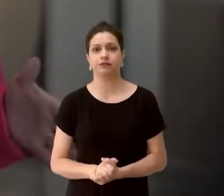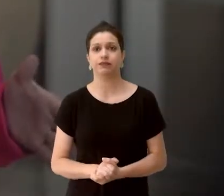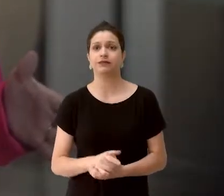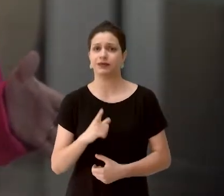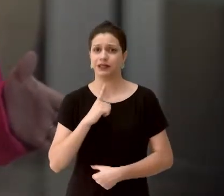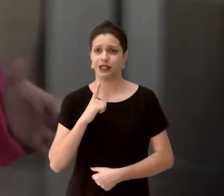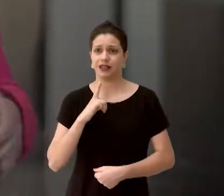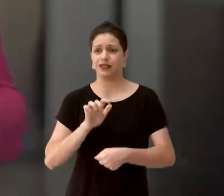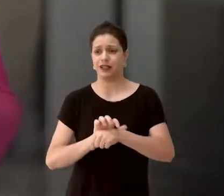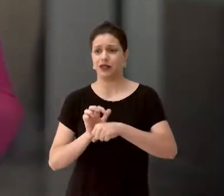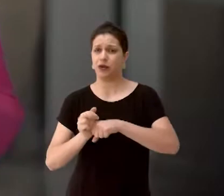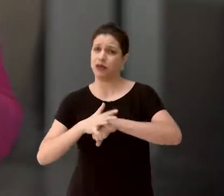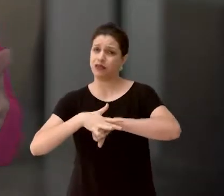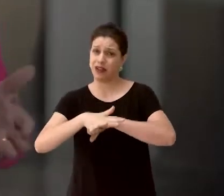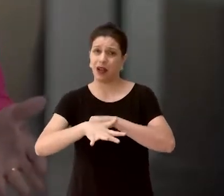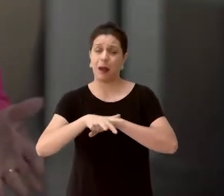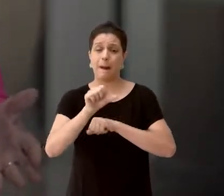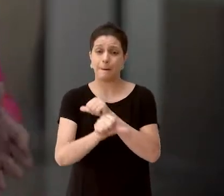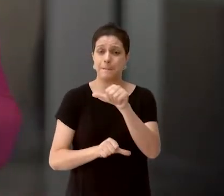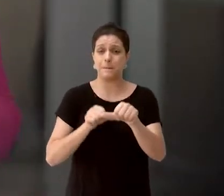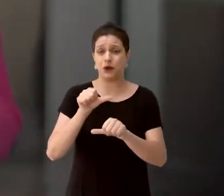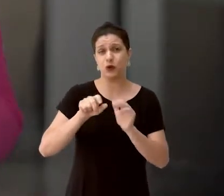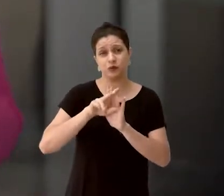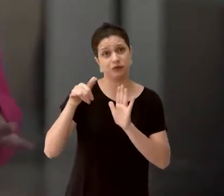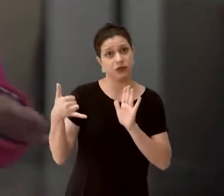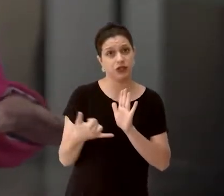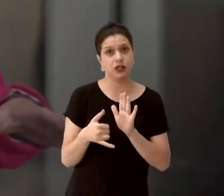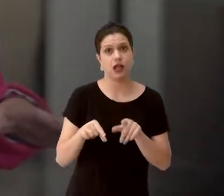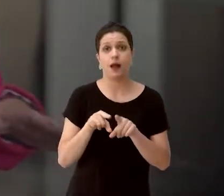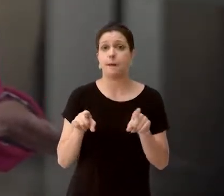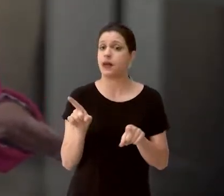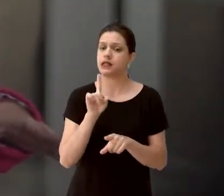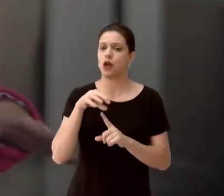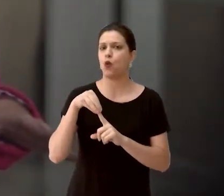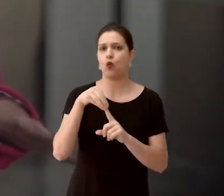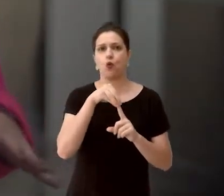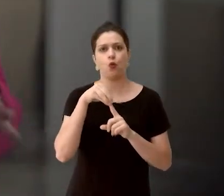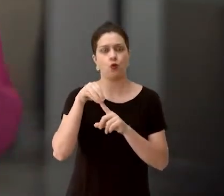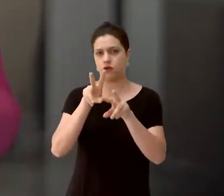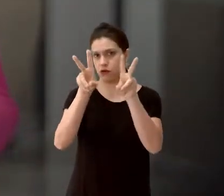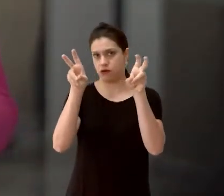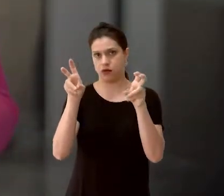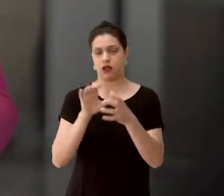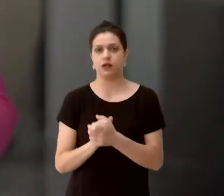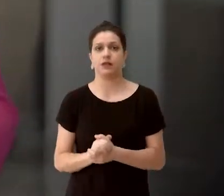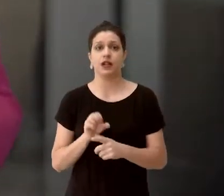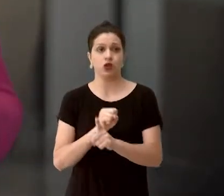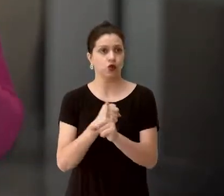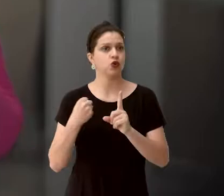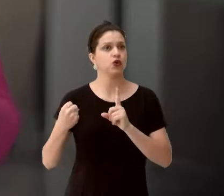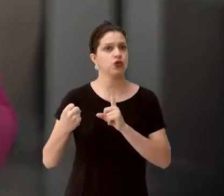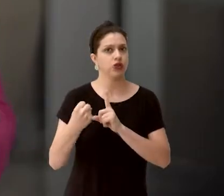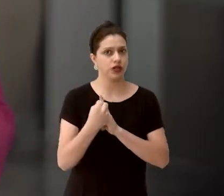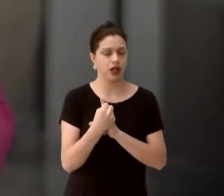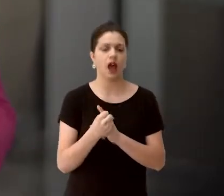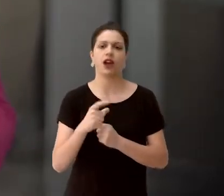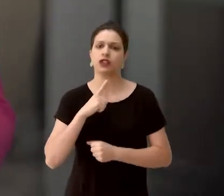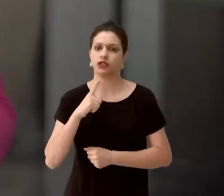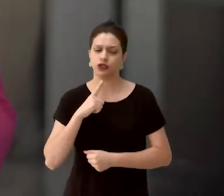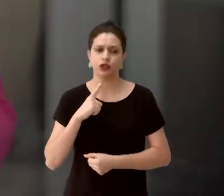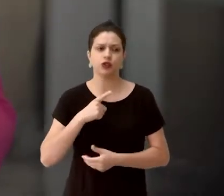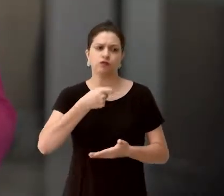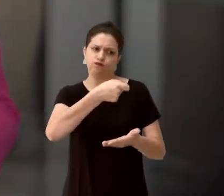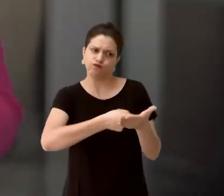com o coronavírus alterando os planos, esse não foi o único assunto. A sociedade seguiu exigindo